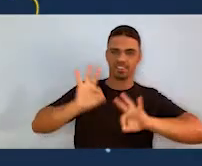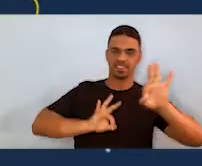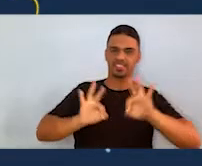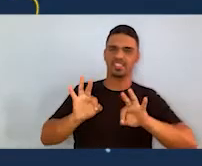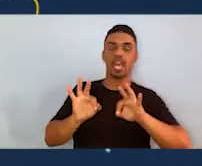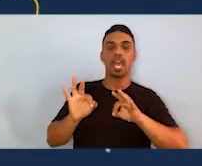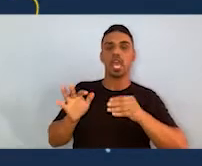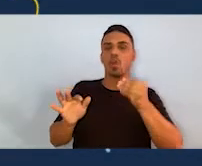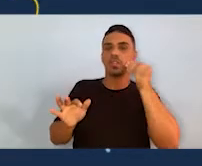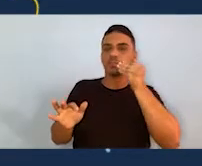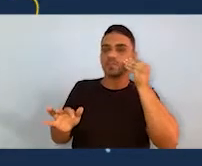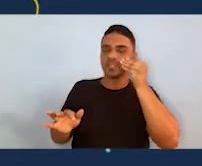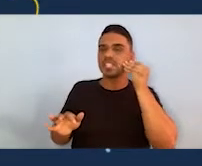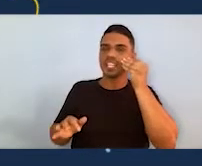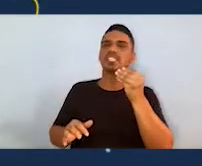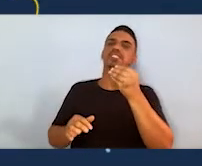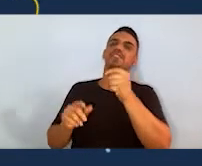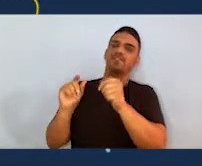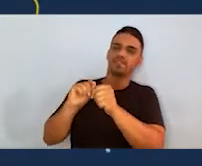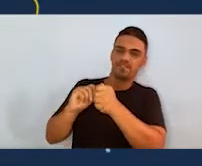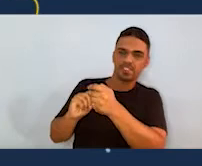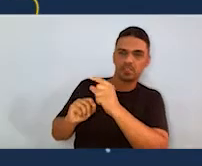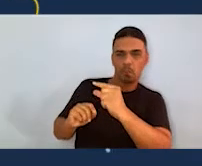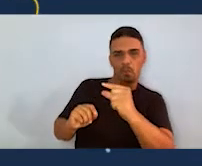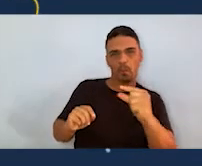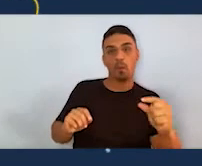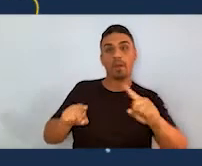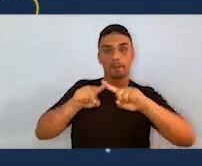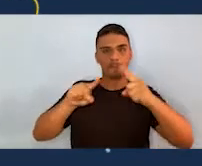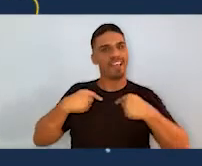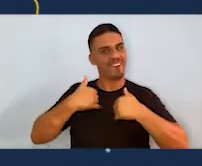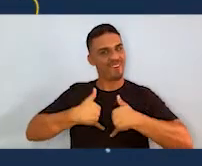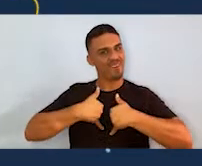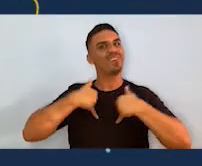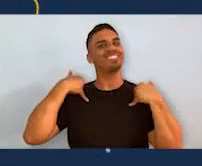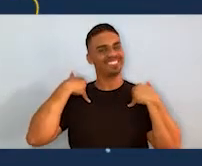projeto muito legal, uma das coisas que eu me orgulho bastante. Também já trabalhei num